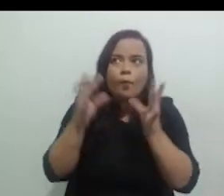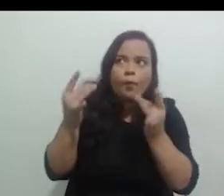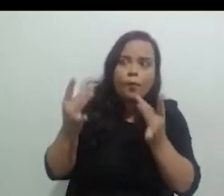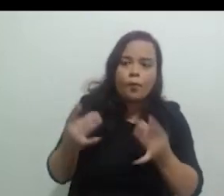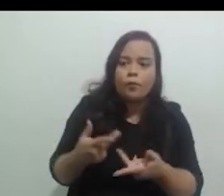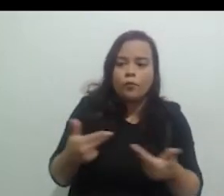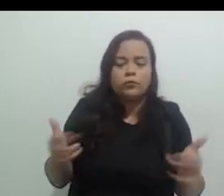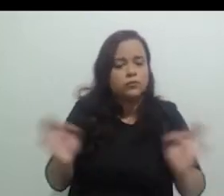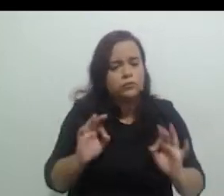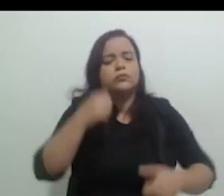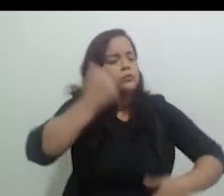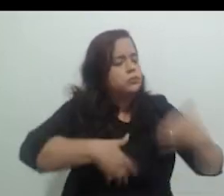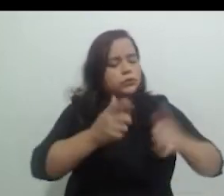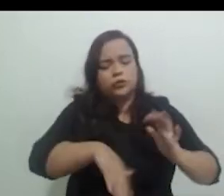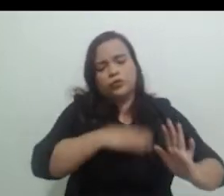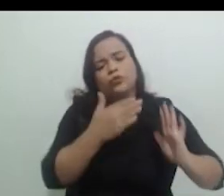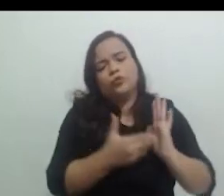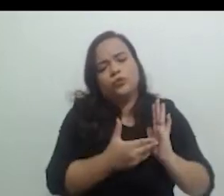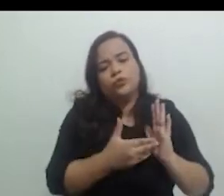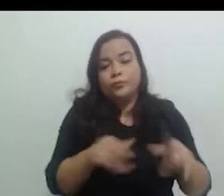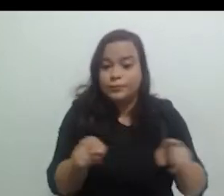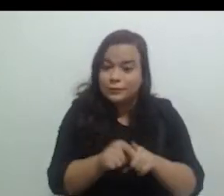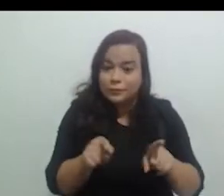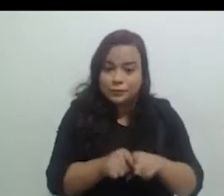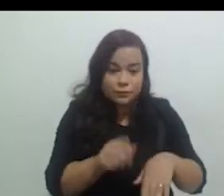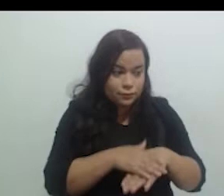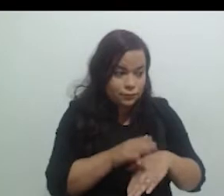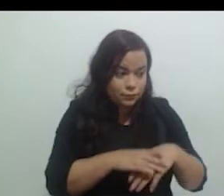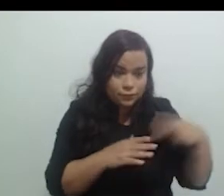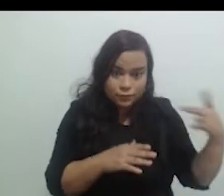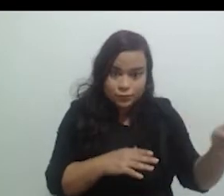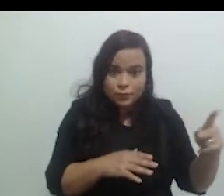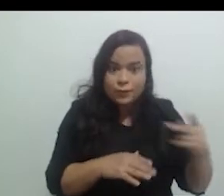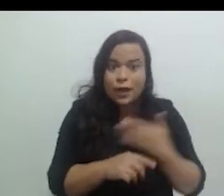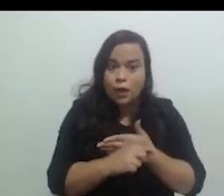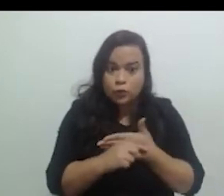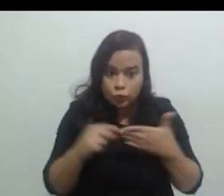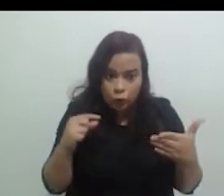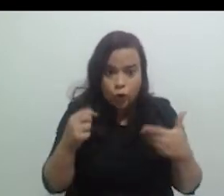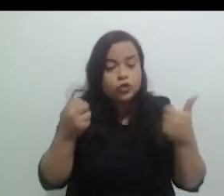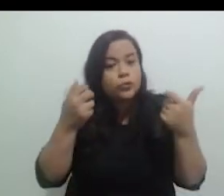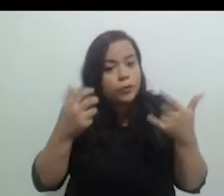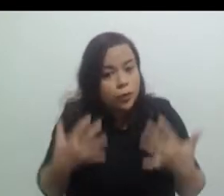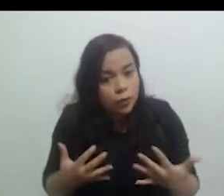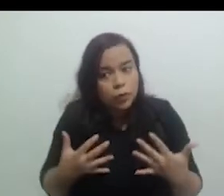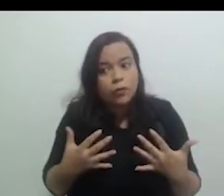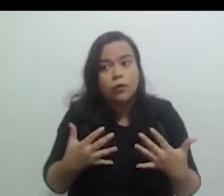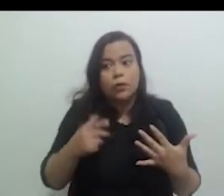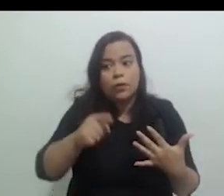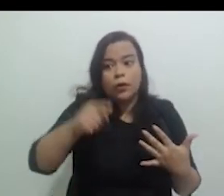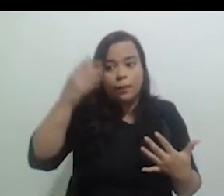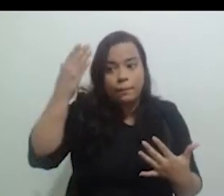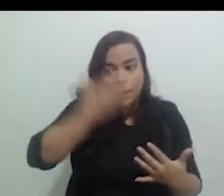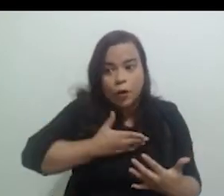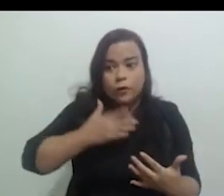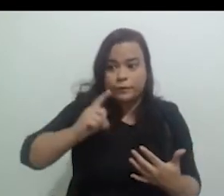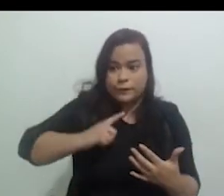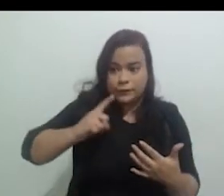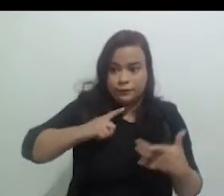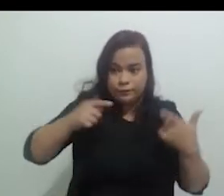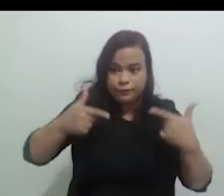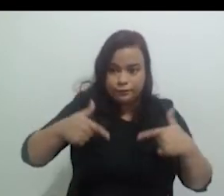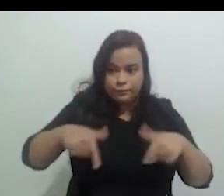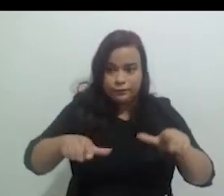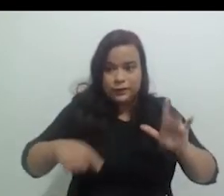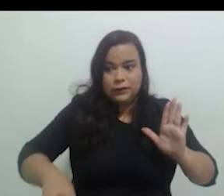parte autora enfatizou mais ainda que a prova constante em certidão negativa não se impõe ao